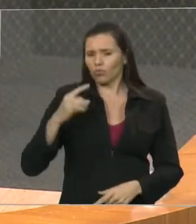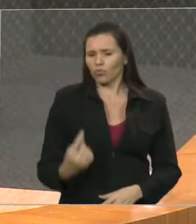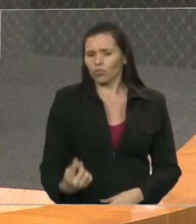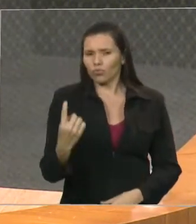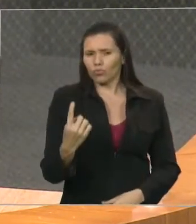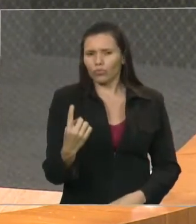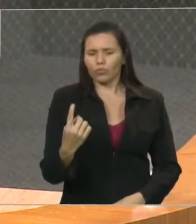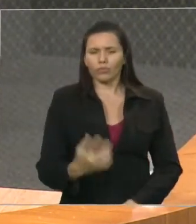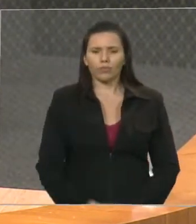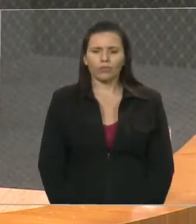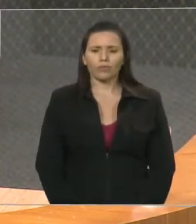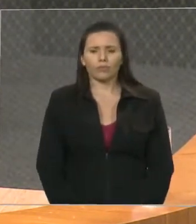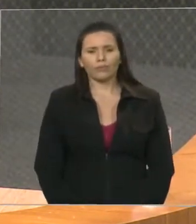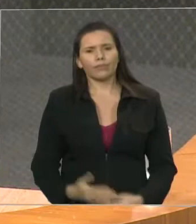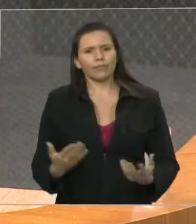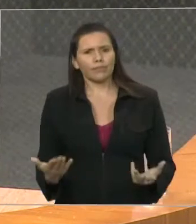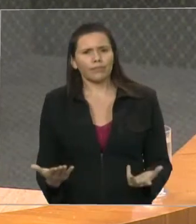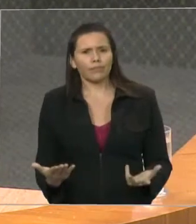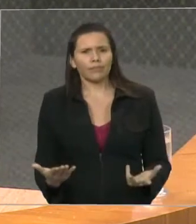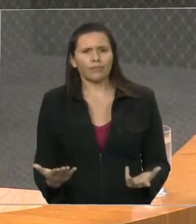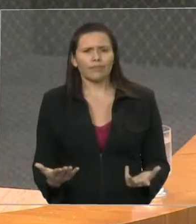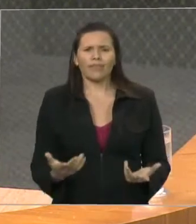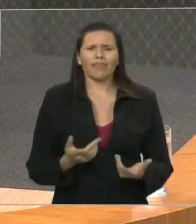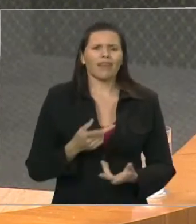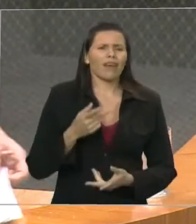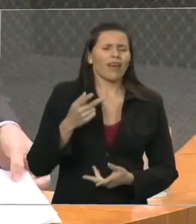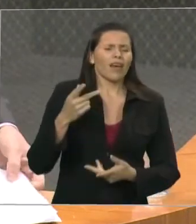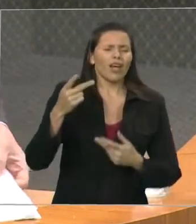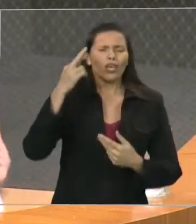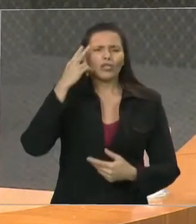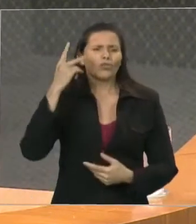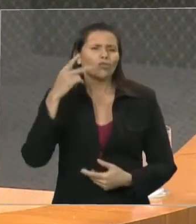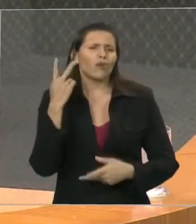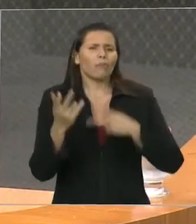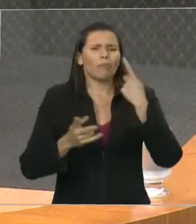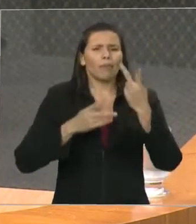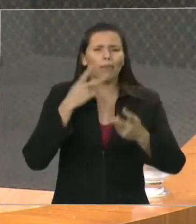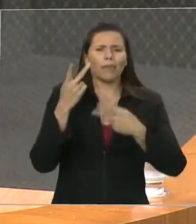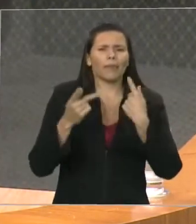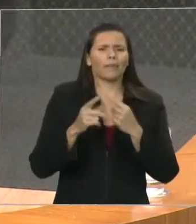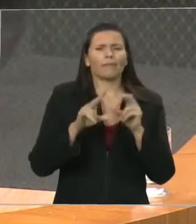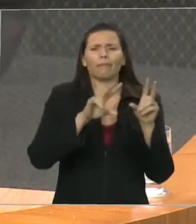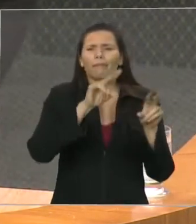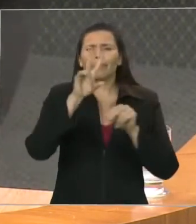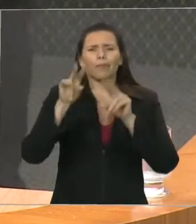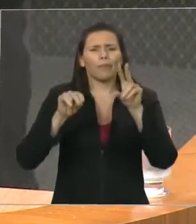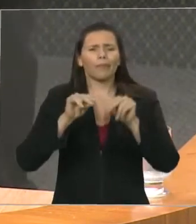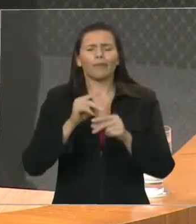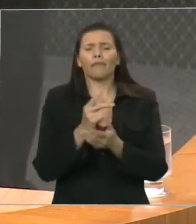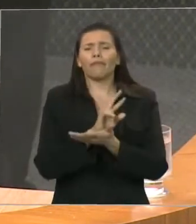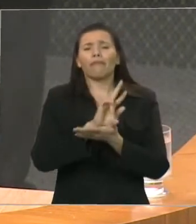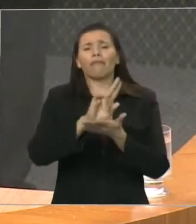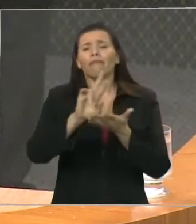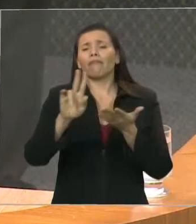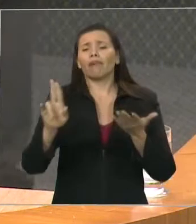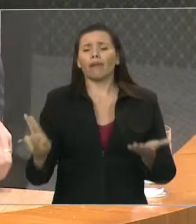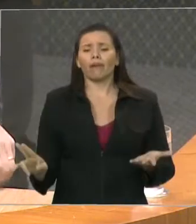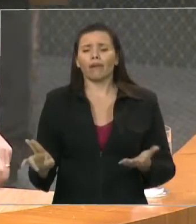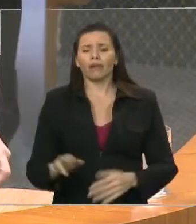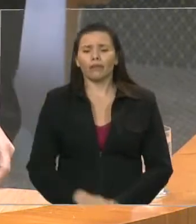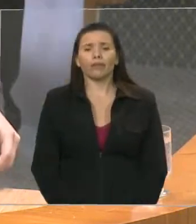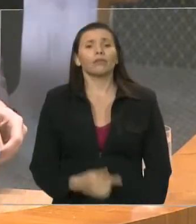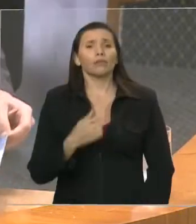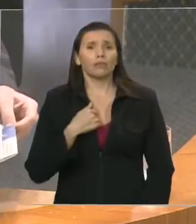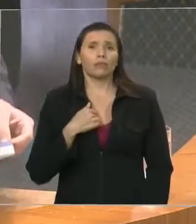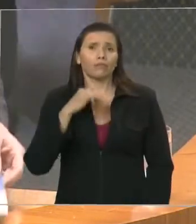e senhores, por ironia do destino, acompanham essa sessão hoje os subjúdices da Polícia Militar. E vocês que pretendem